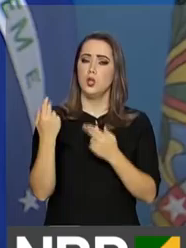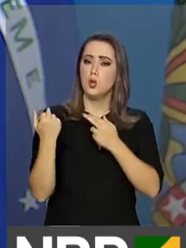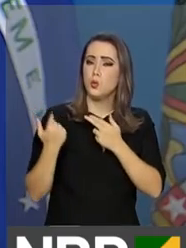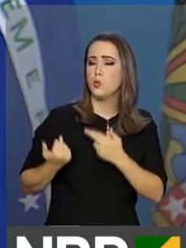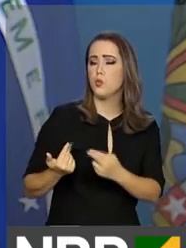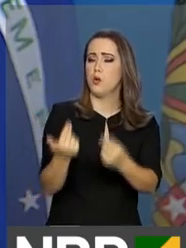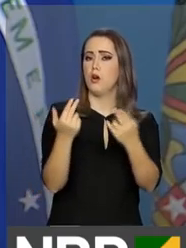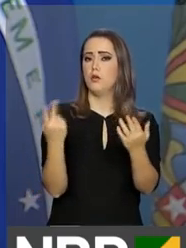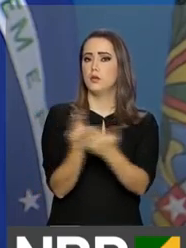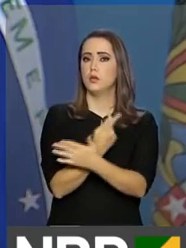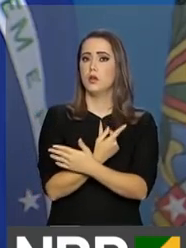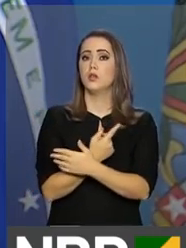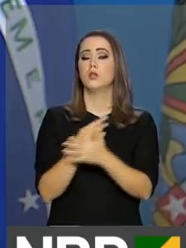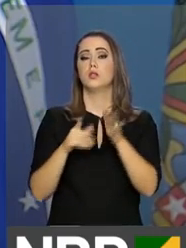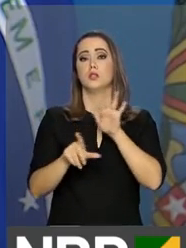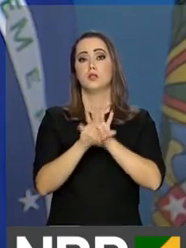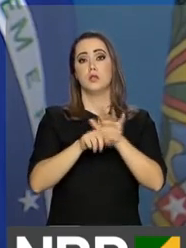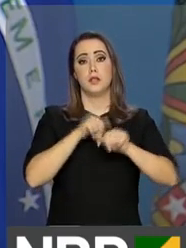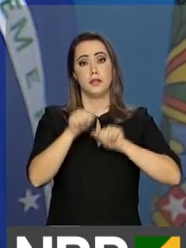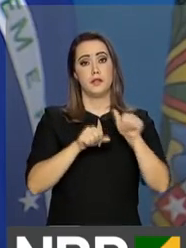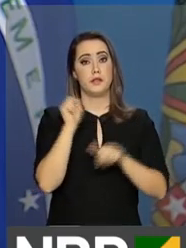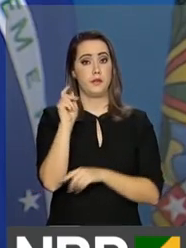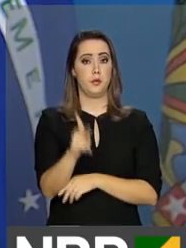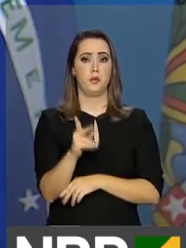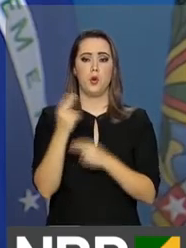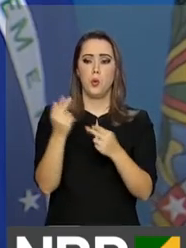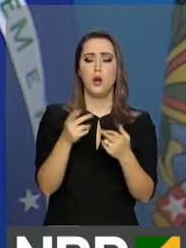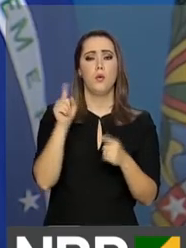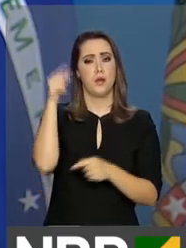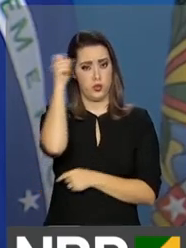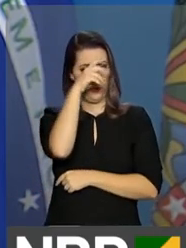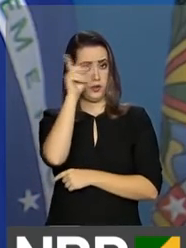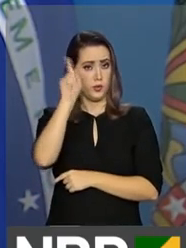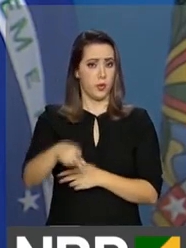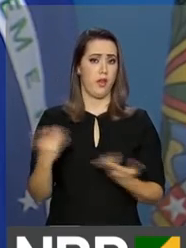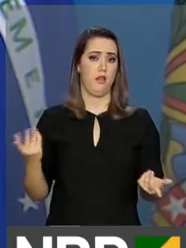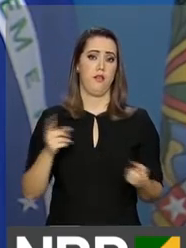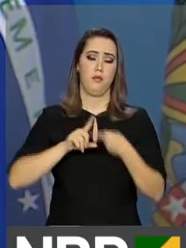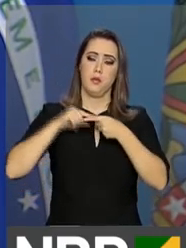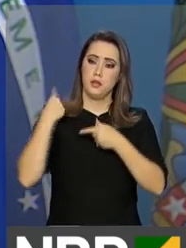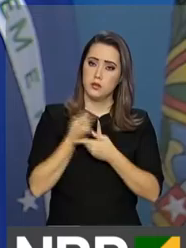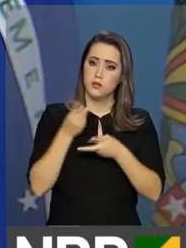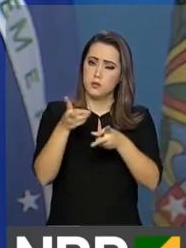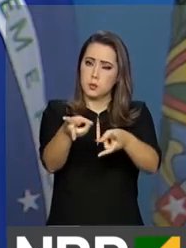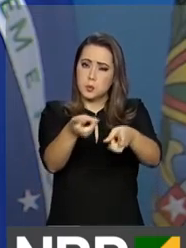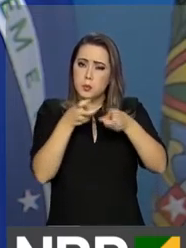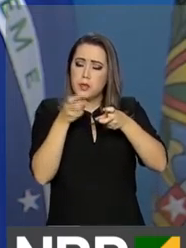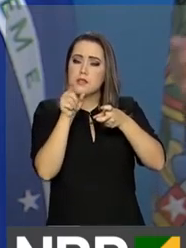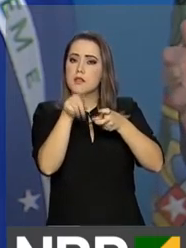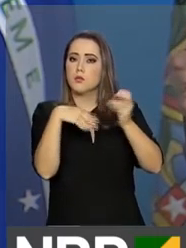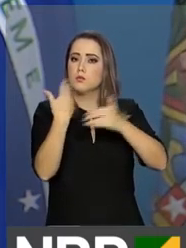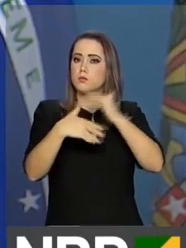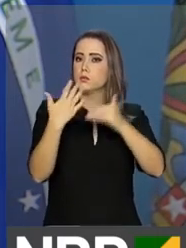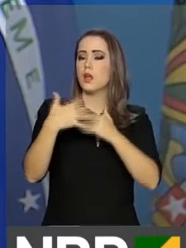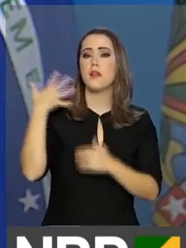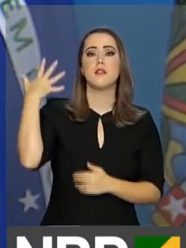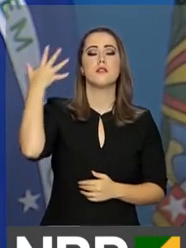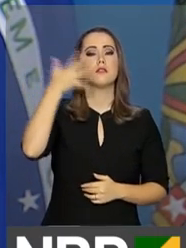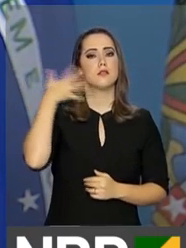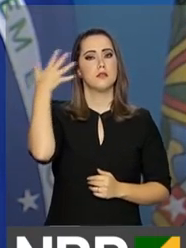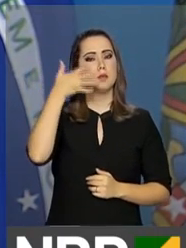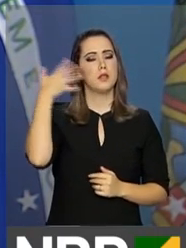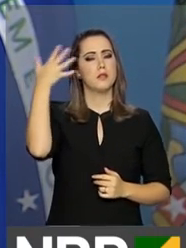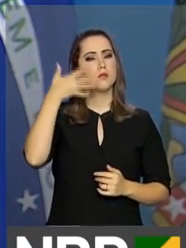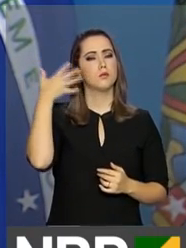Social. É uma matéria difícil. Não há dúvida alguma. Mas vocês percebem como, ao longo do tempo, os esclarecimentos foram feitos de uma